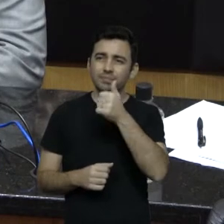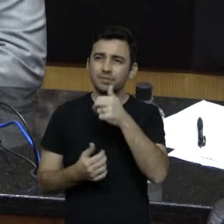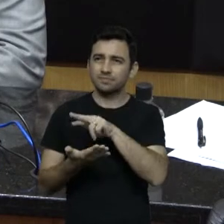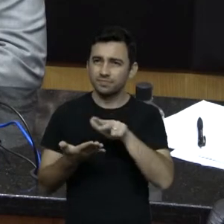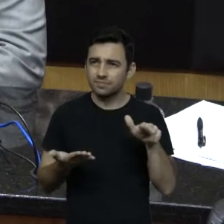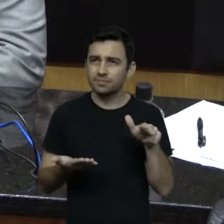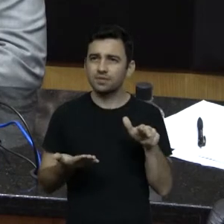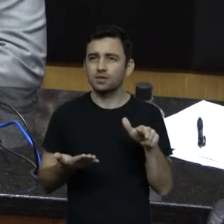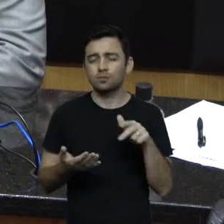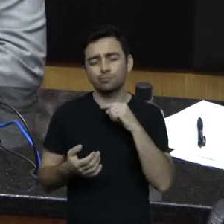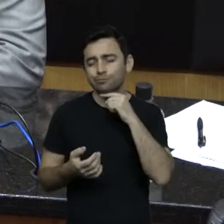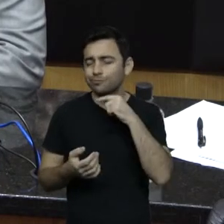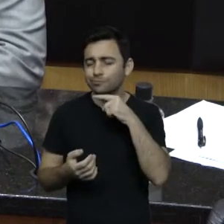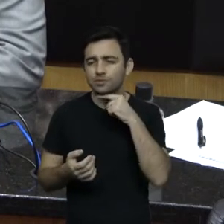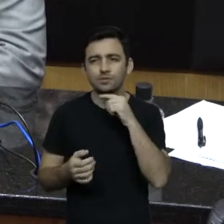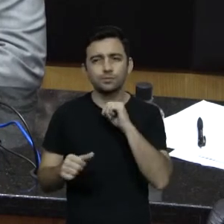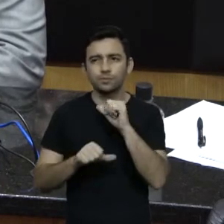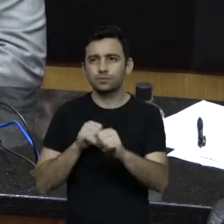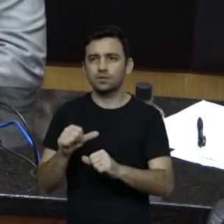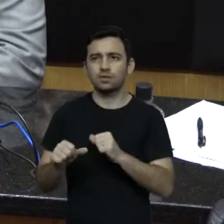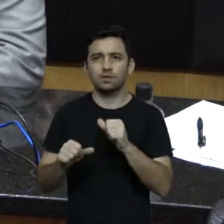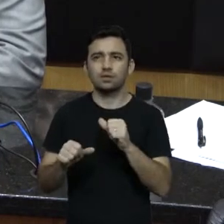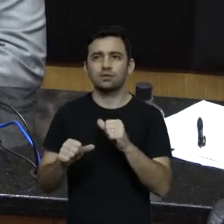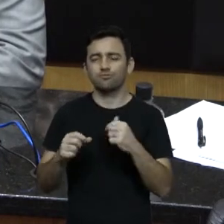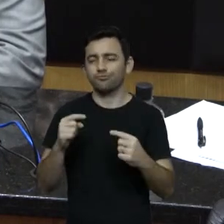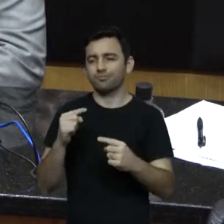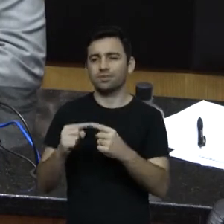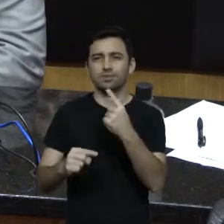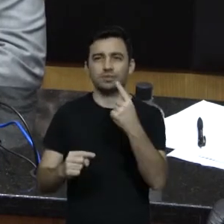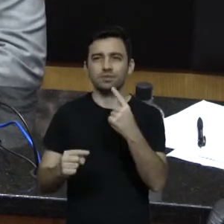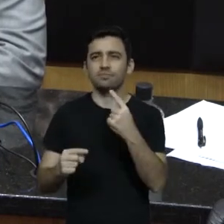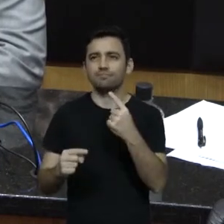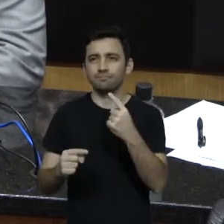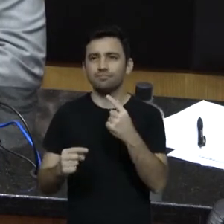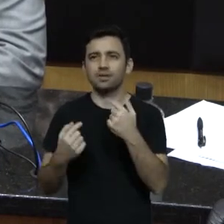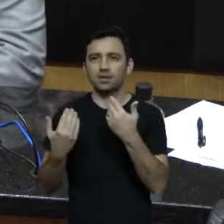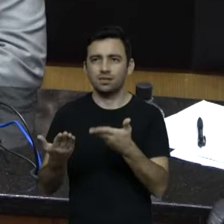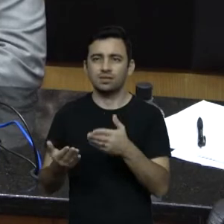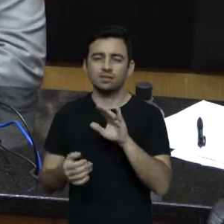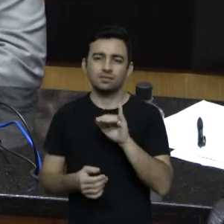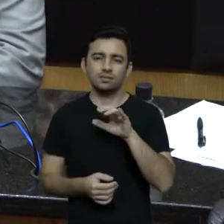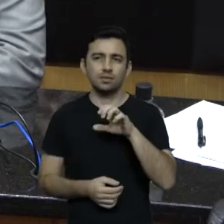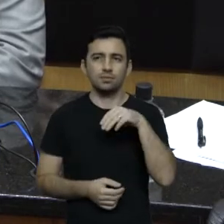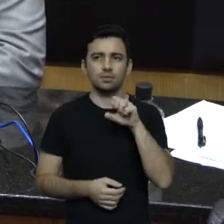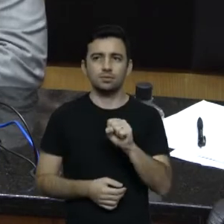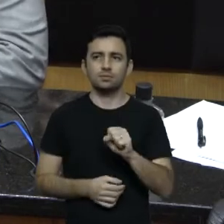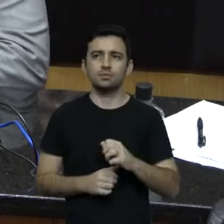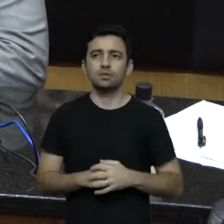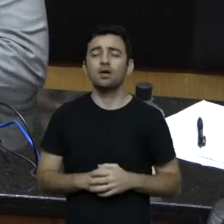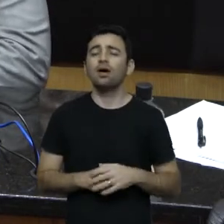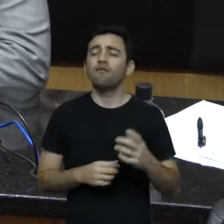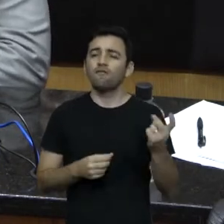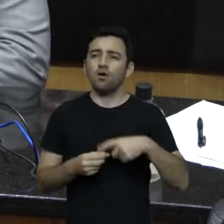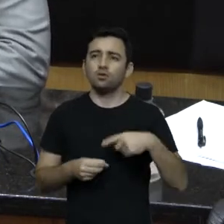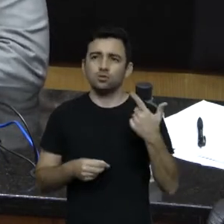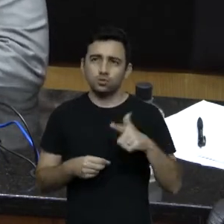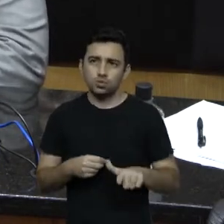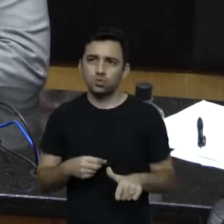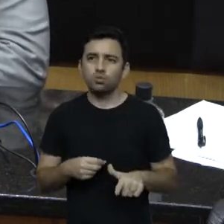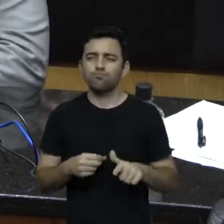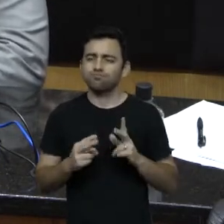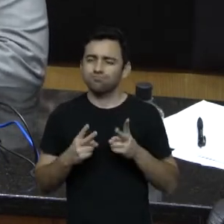mexer realmente não era coerente da nossa parte mexer no ICMS do Whisky ele volta ele